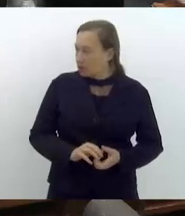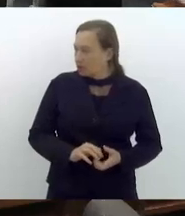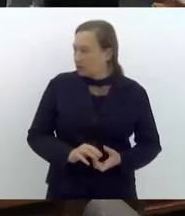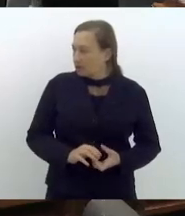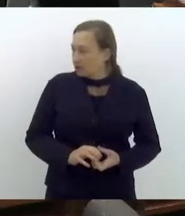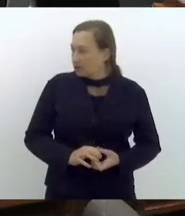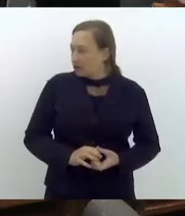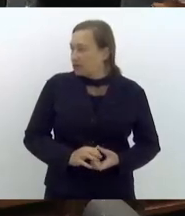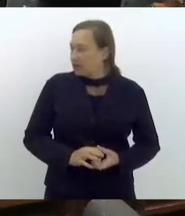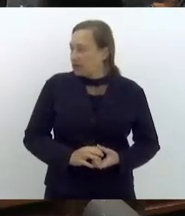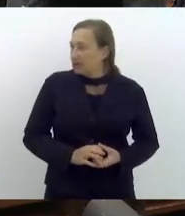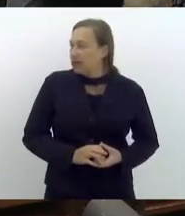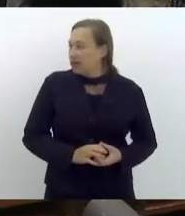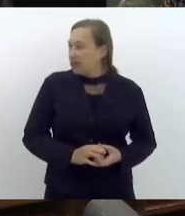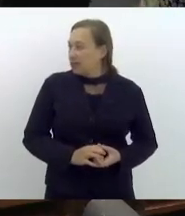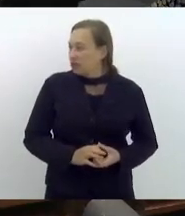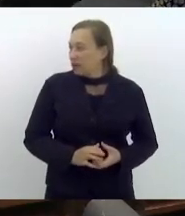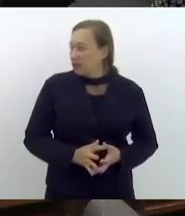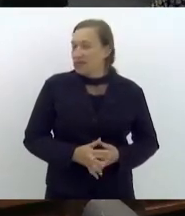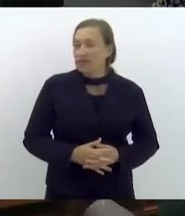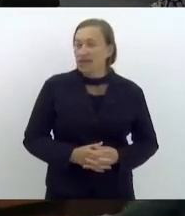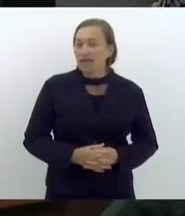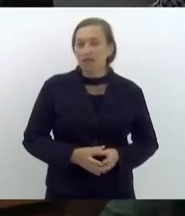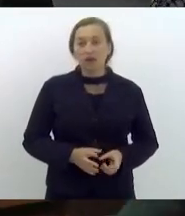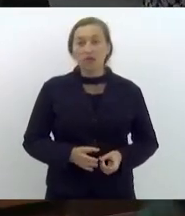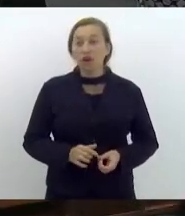que eu tô abrindo agora o encaminhamento